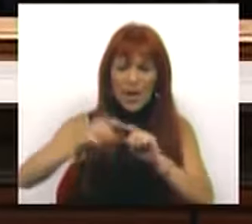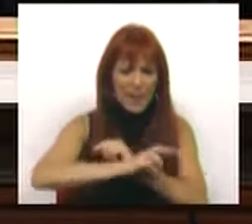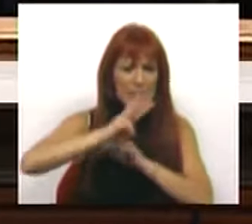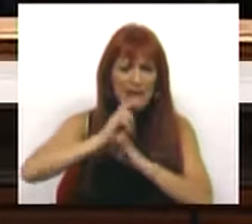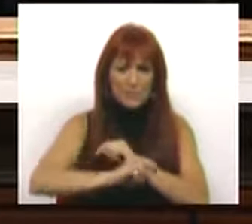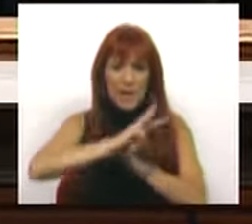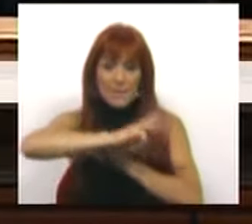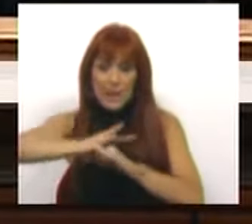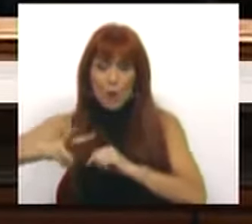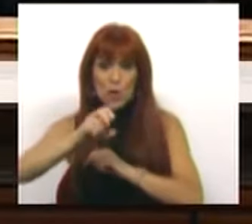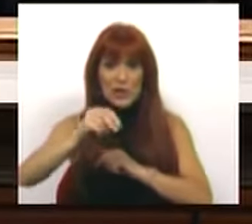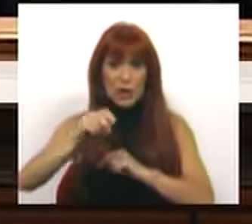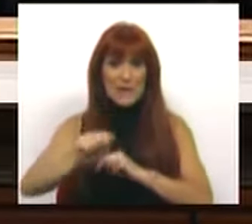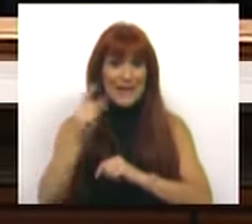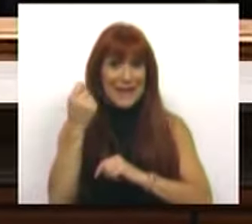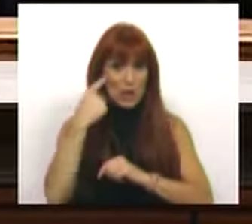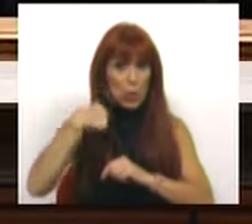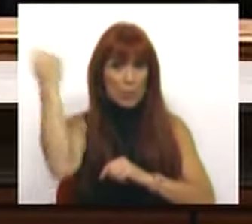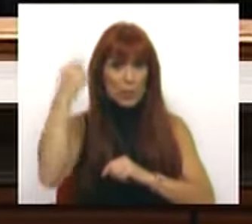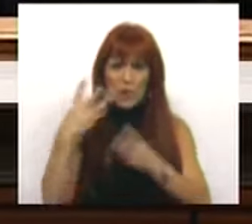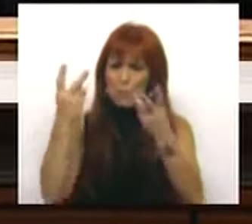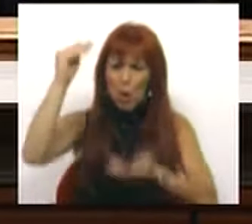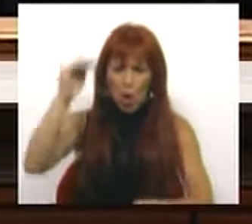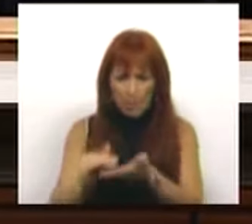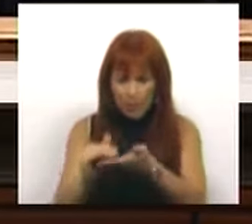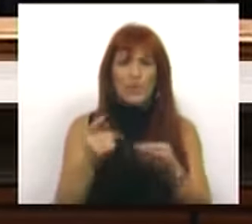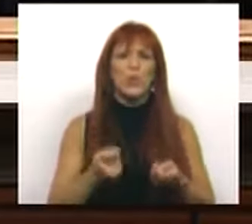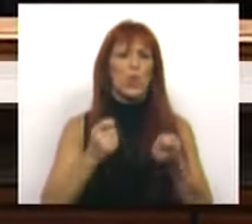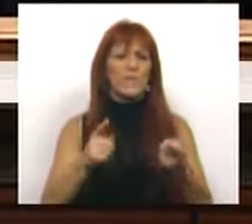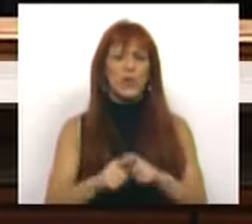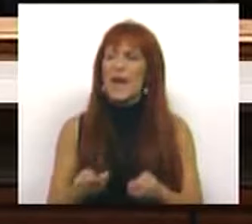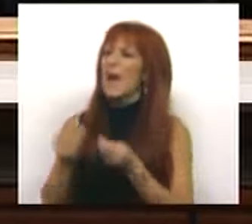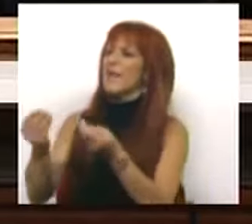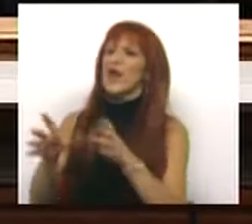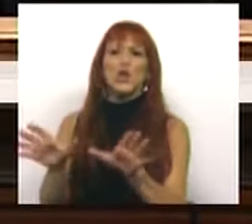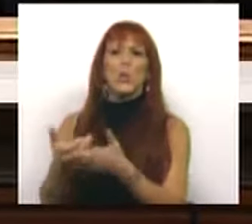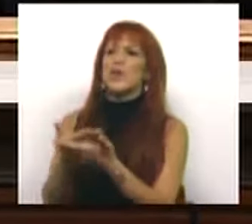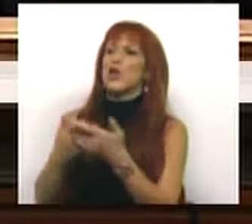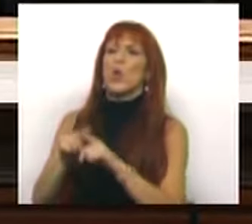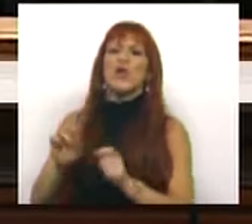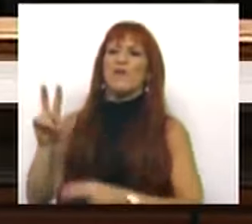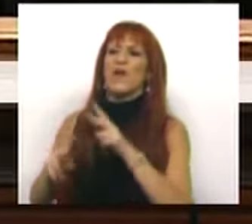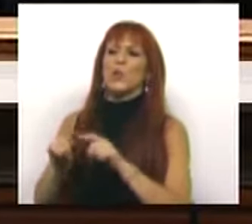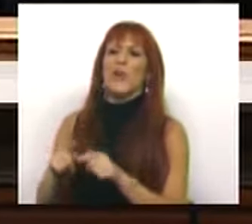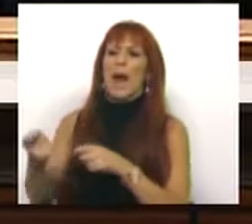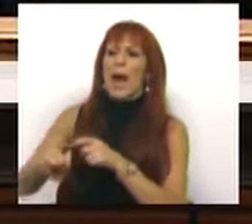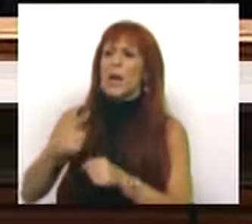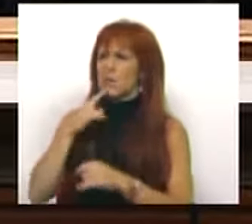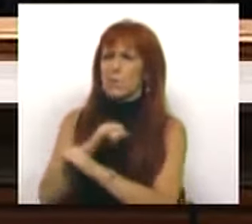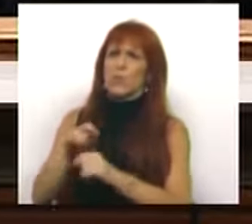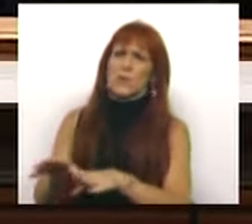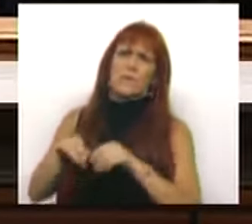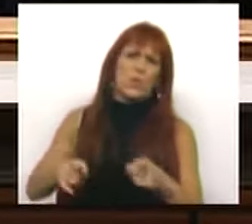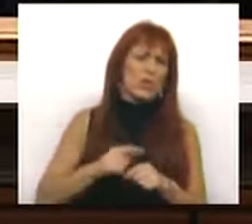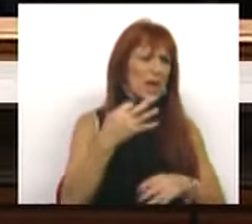de euros de dinheiros públicos. A desorçamentação do investimento, a entrega a grupos económicos e financeiros de rendas inaceitáveis,